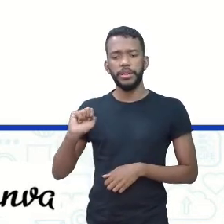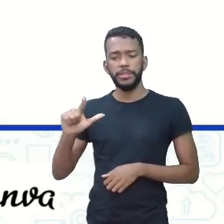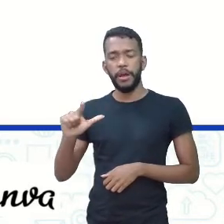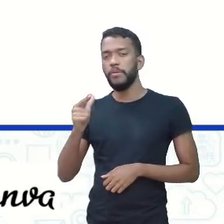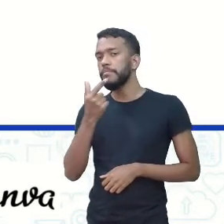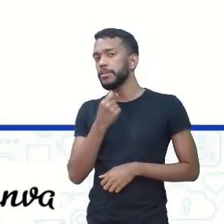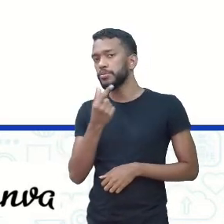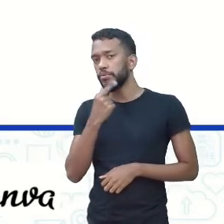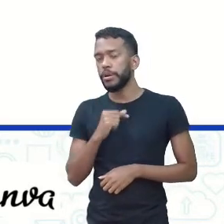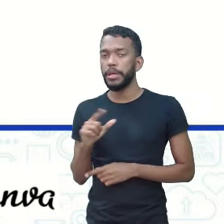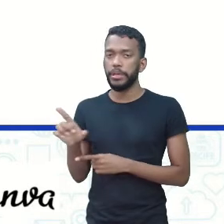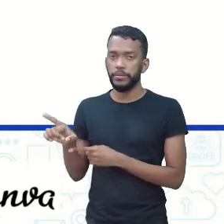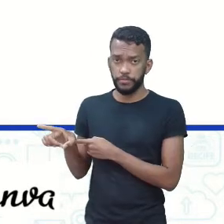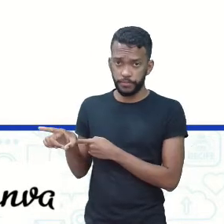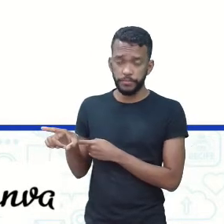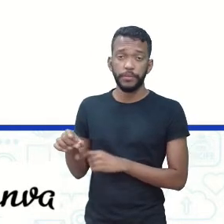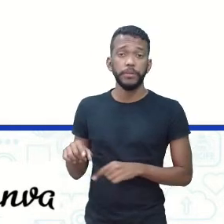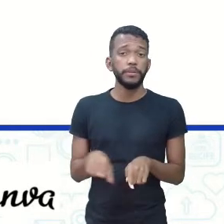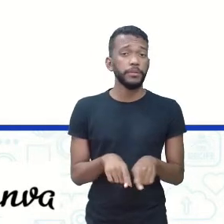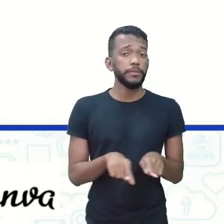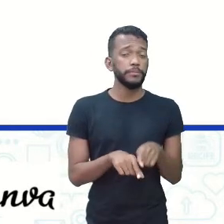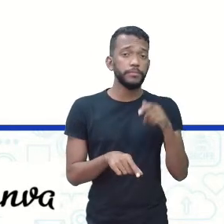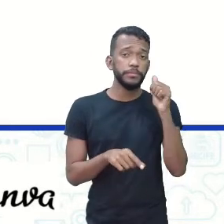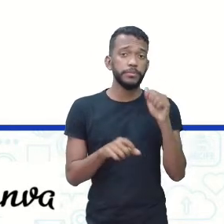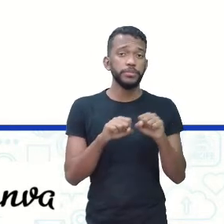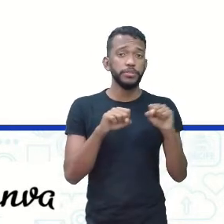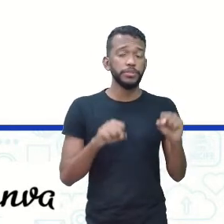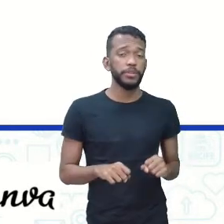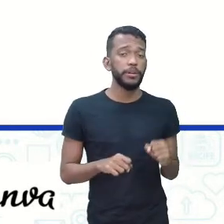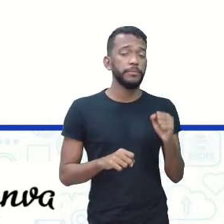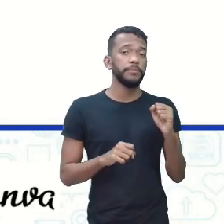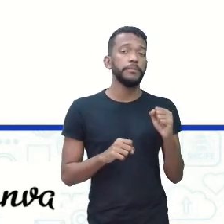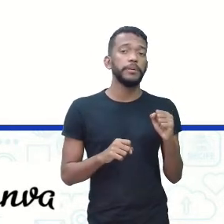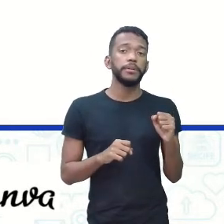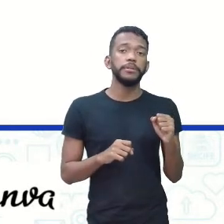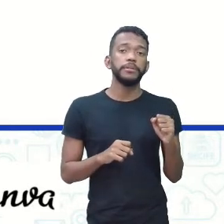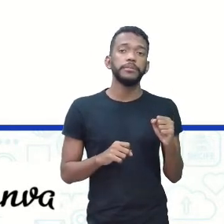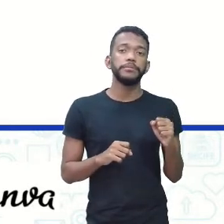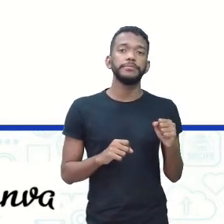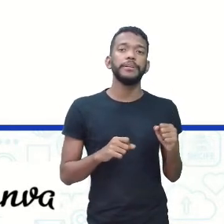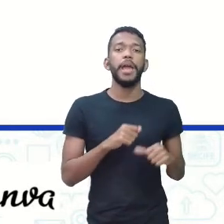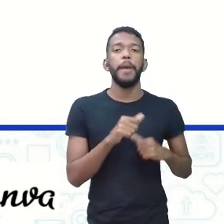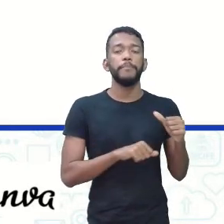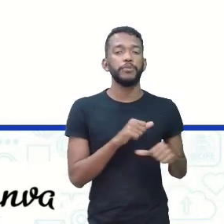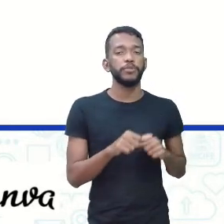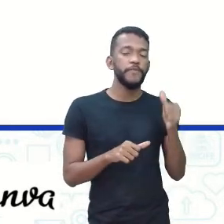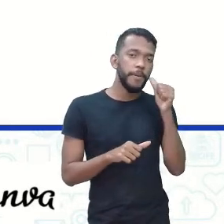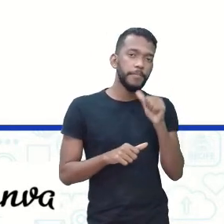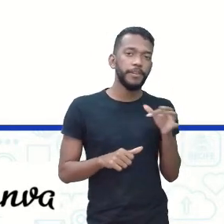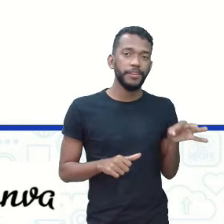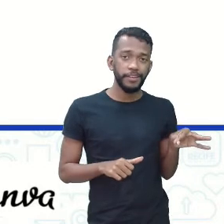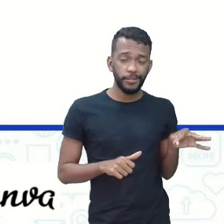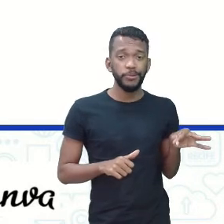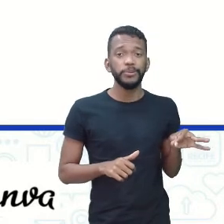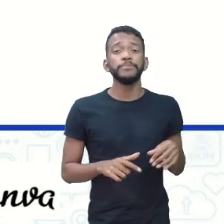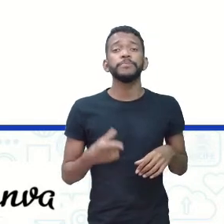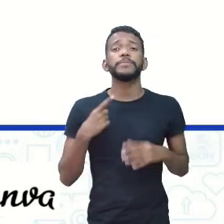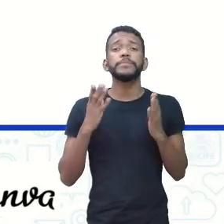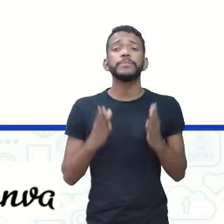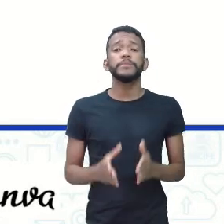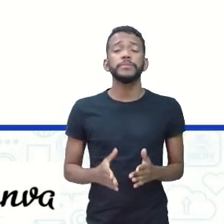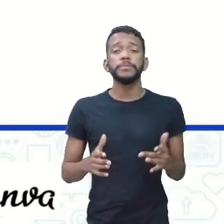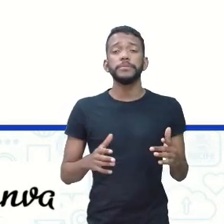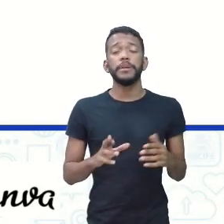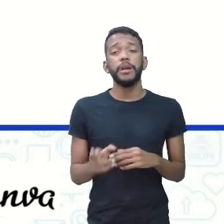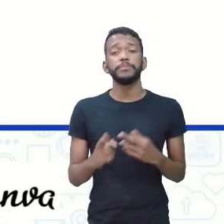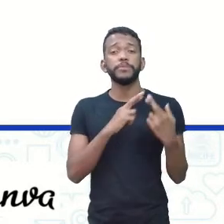sistema reprodutor masculino e sistema genital feminino ou sistema reprodutor feminino. E ele é